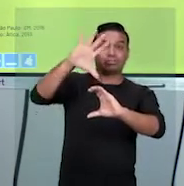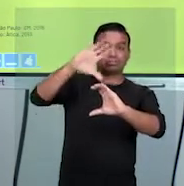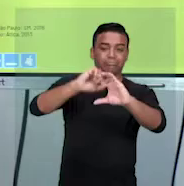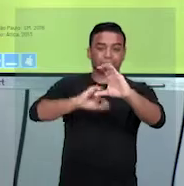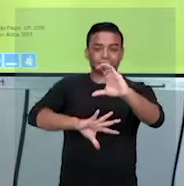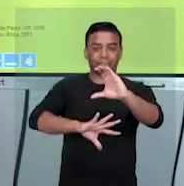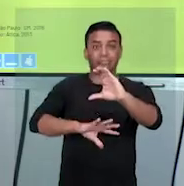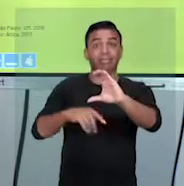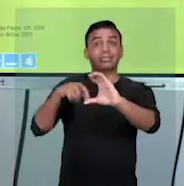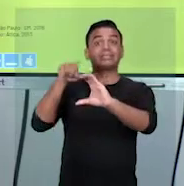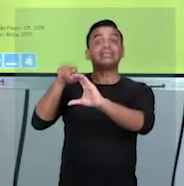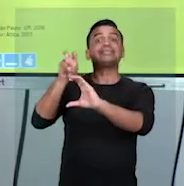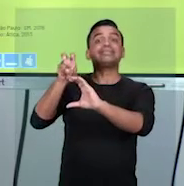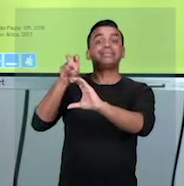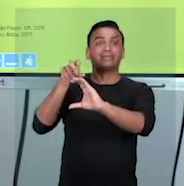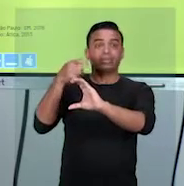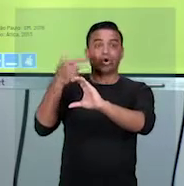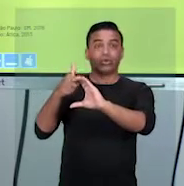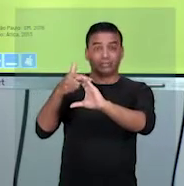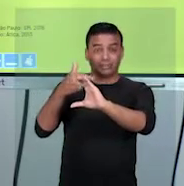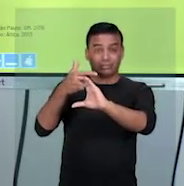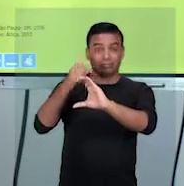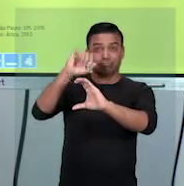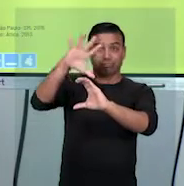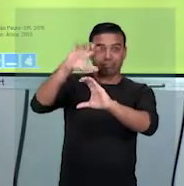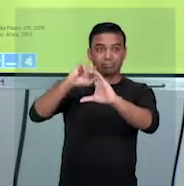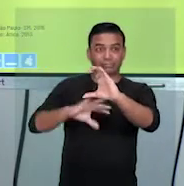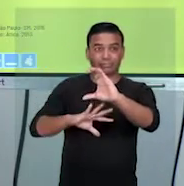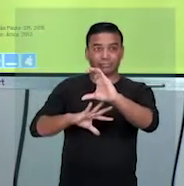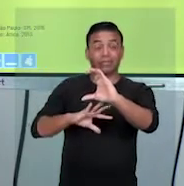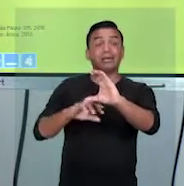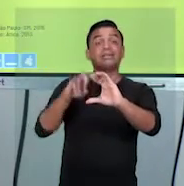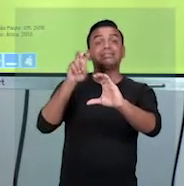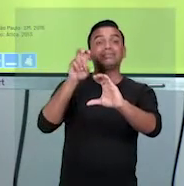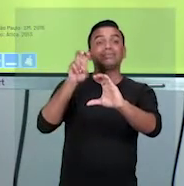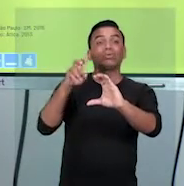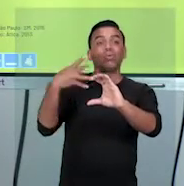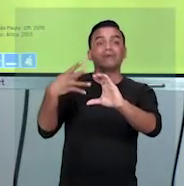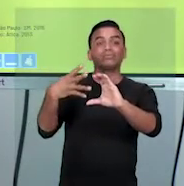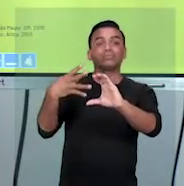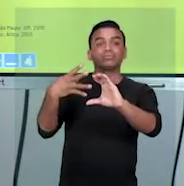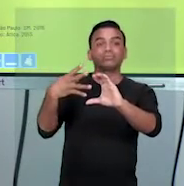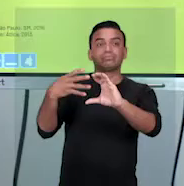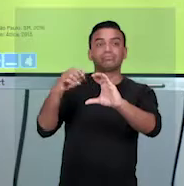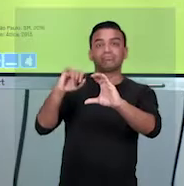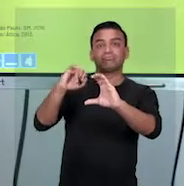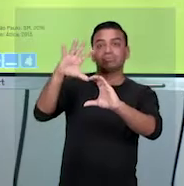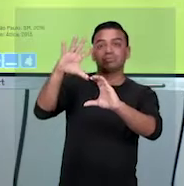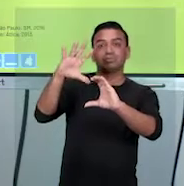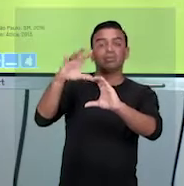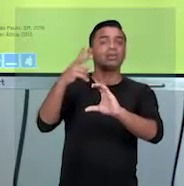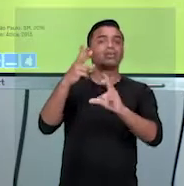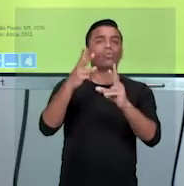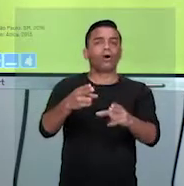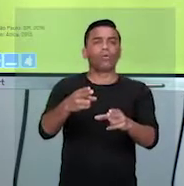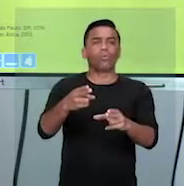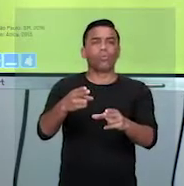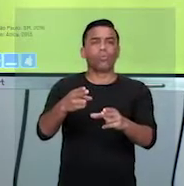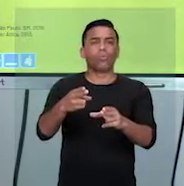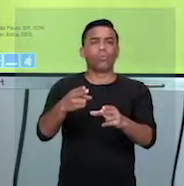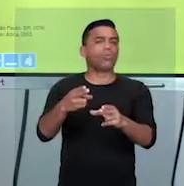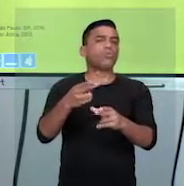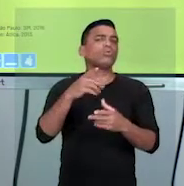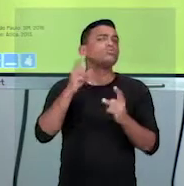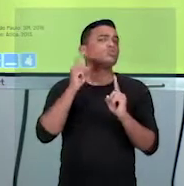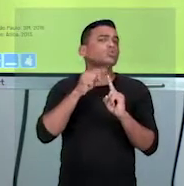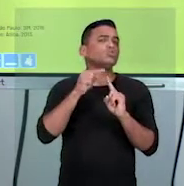outra ramificação no carbono 2 e outra ramificação no carbono 4. Todas elas são iguais. Elas são qual